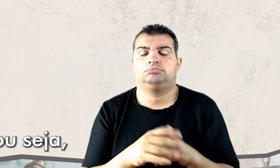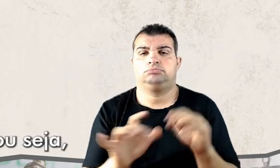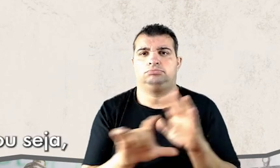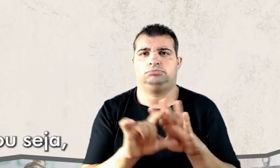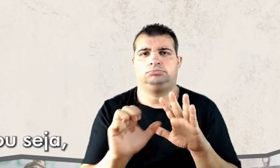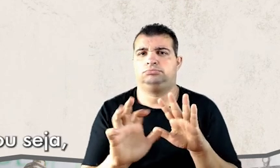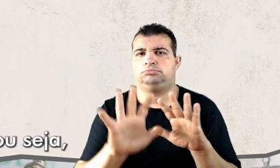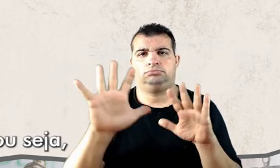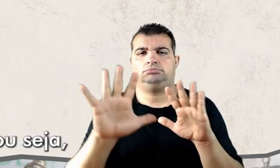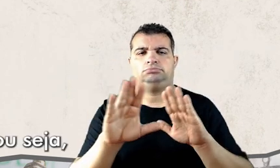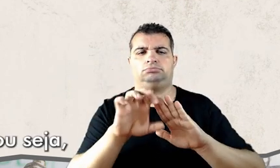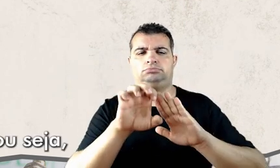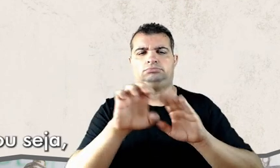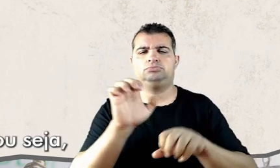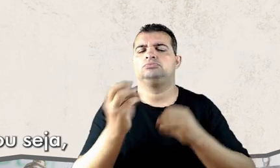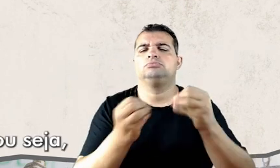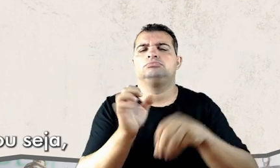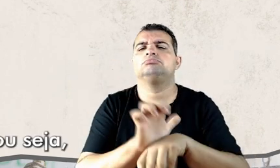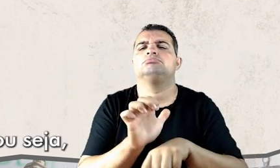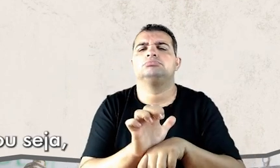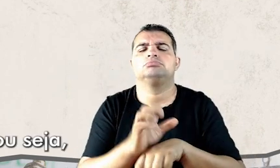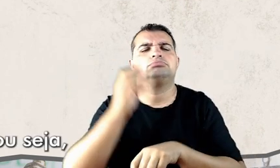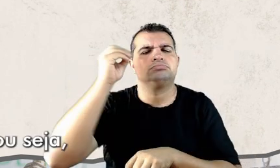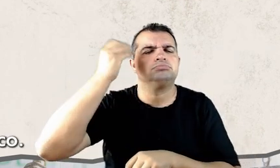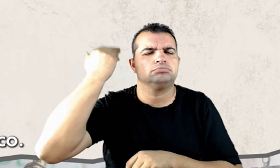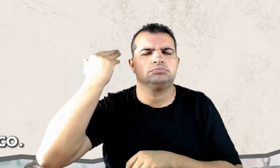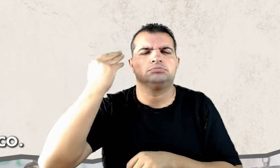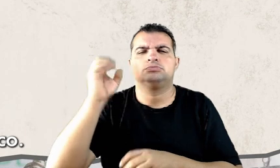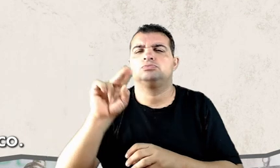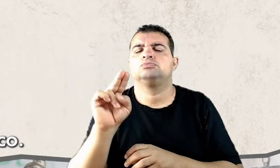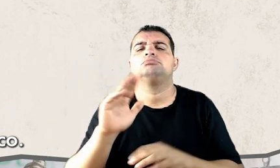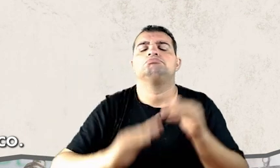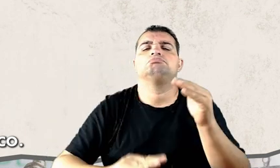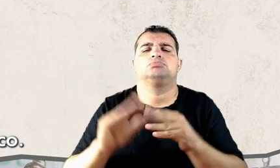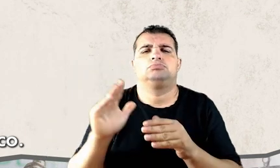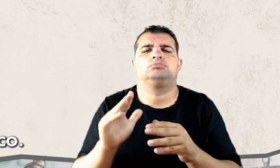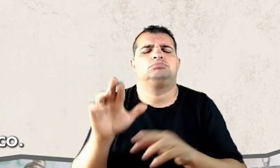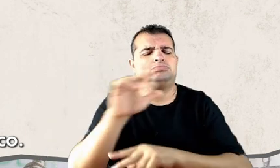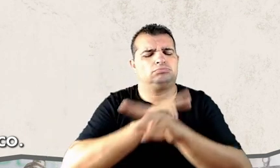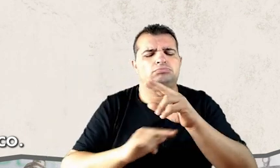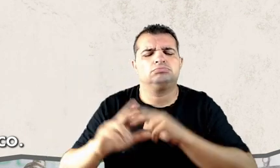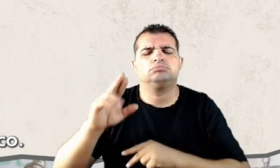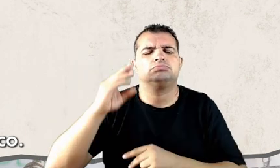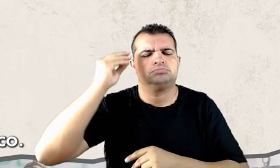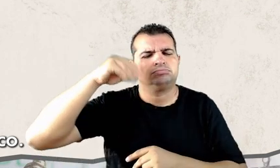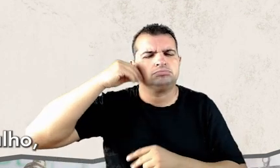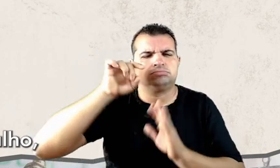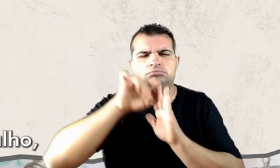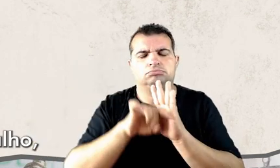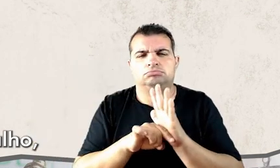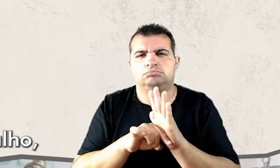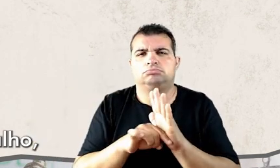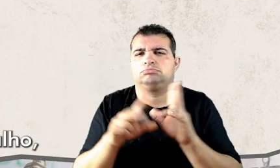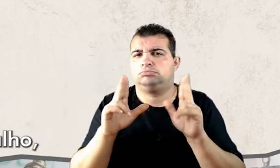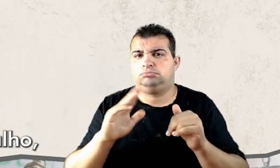A lei reflete, obviamente, o estado da psicologia na época, ou seja, um perfil de atuação hegemonicamente psicométrico.